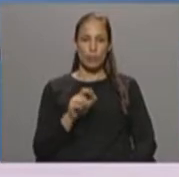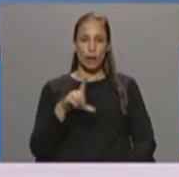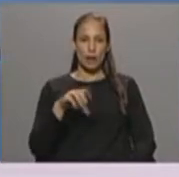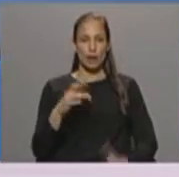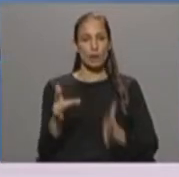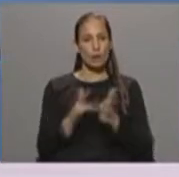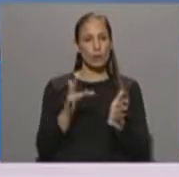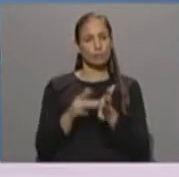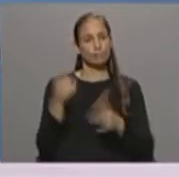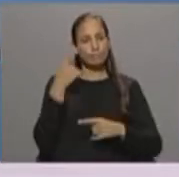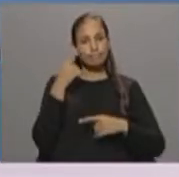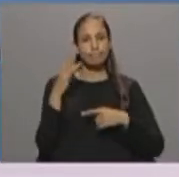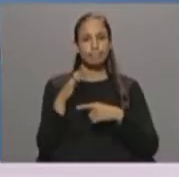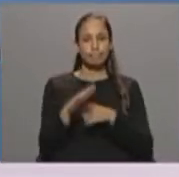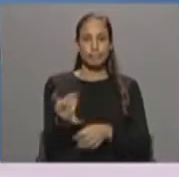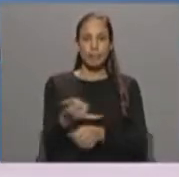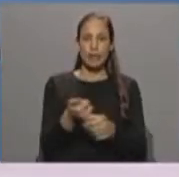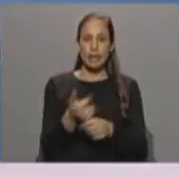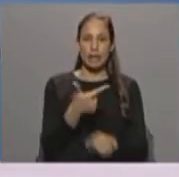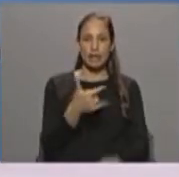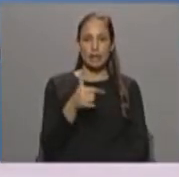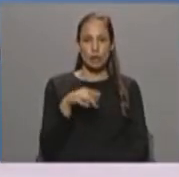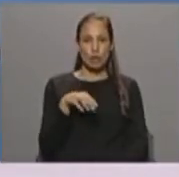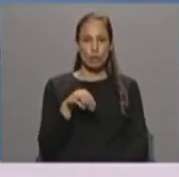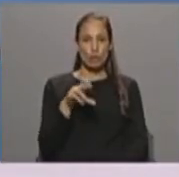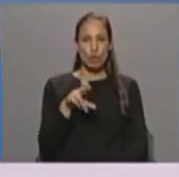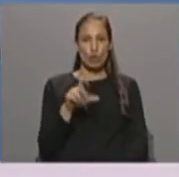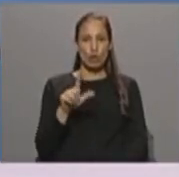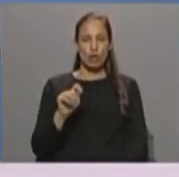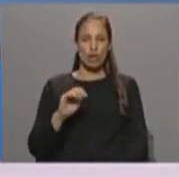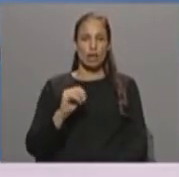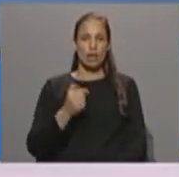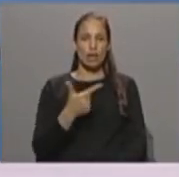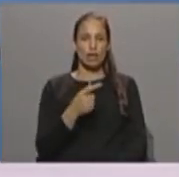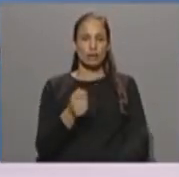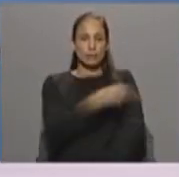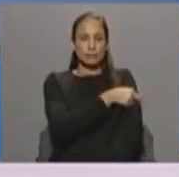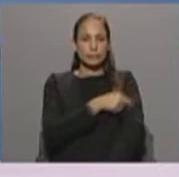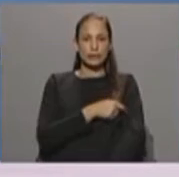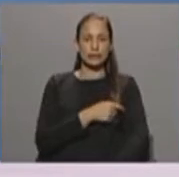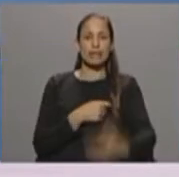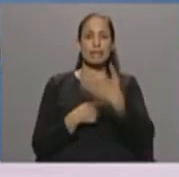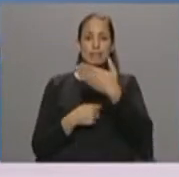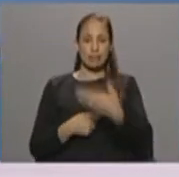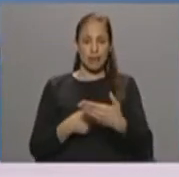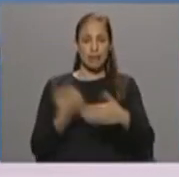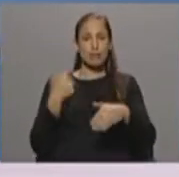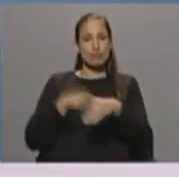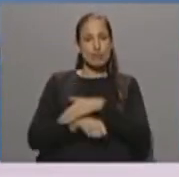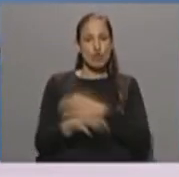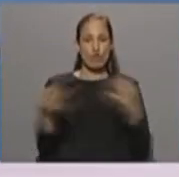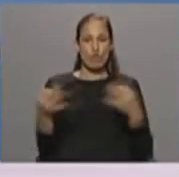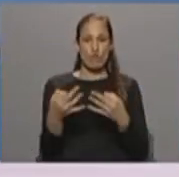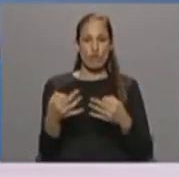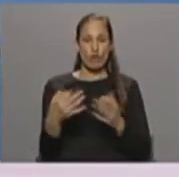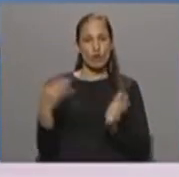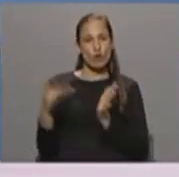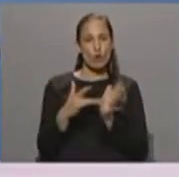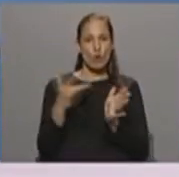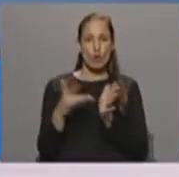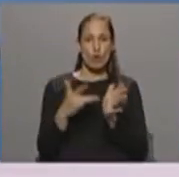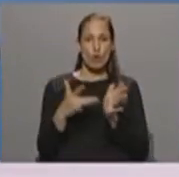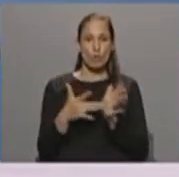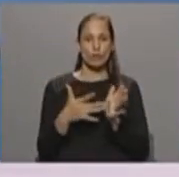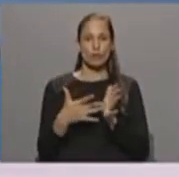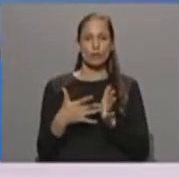ilha onde são naturais 7 dos missionários. A obra do Bispo Emérito de Dili, Prémio Nobel da Paz,